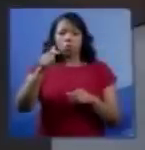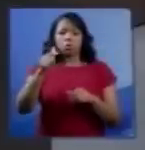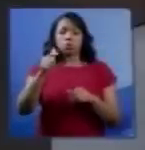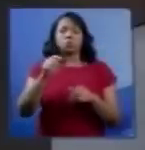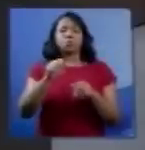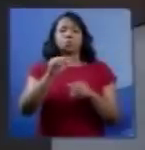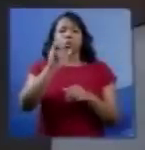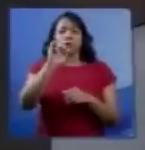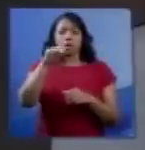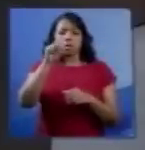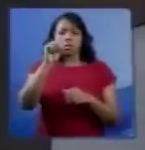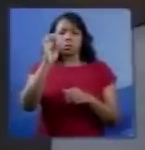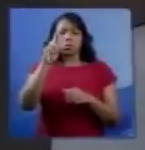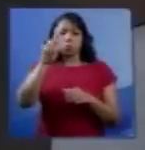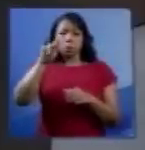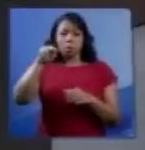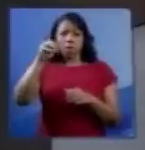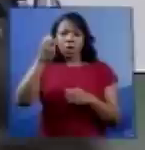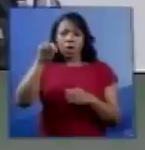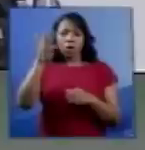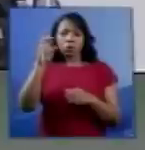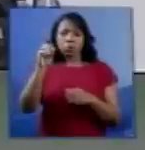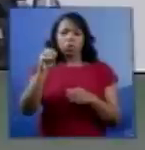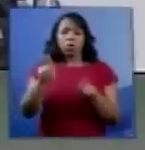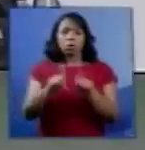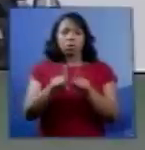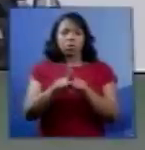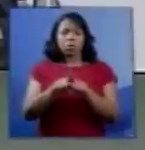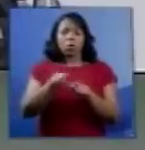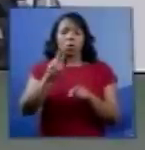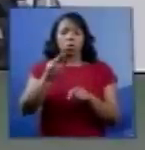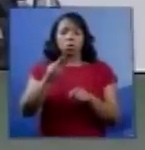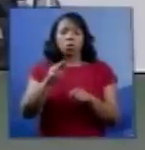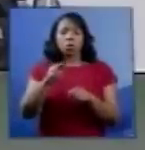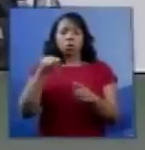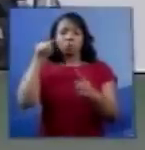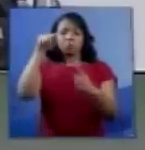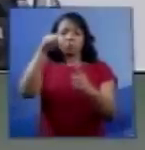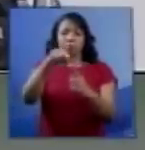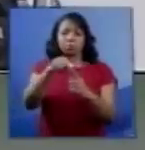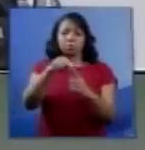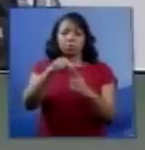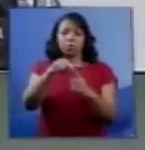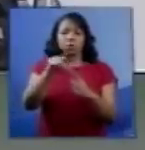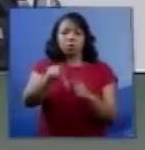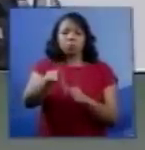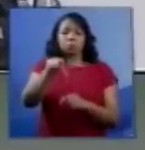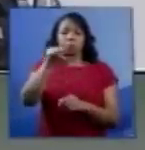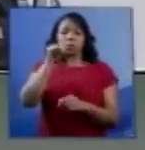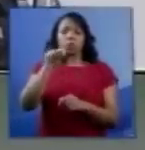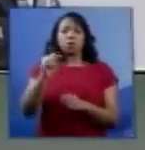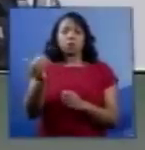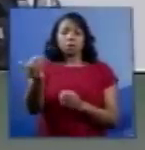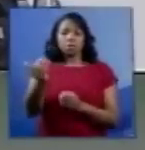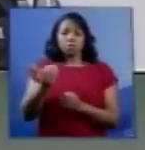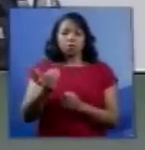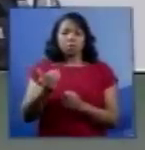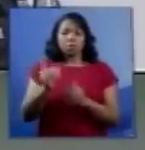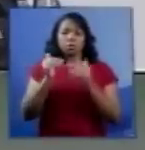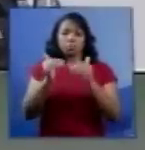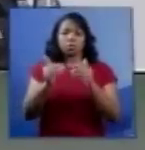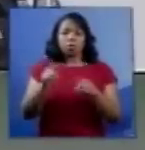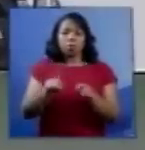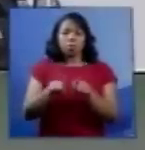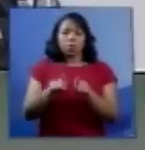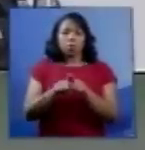também cuja relevância nós não cansamos de destacar e que vem servindo de